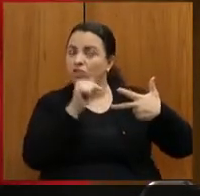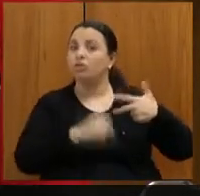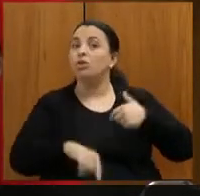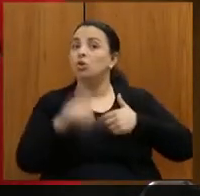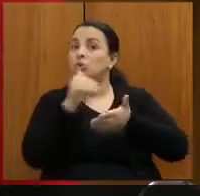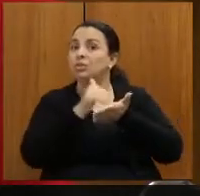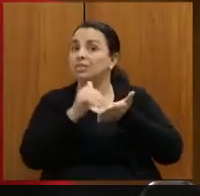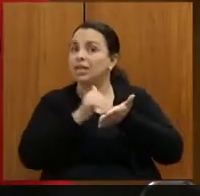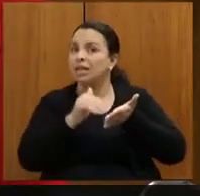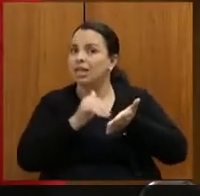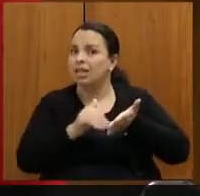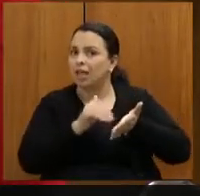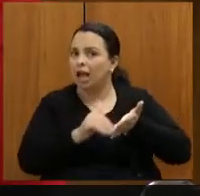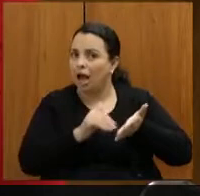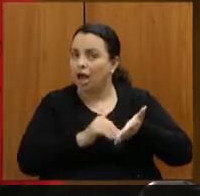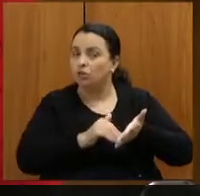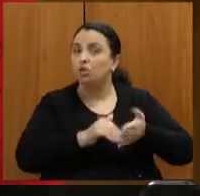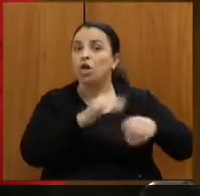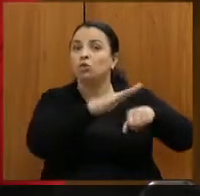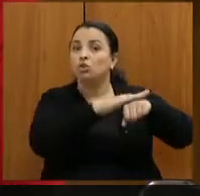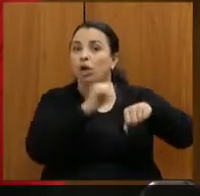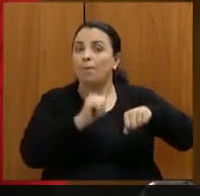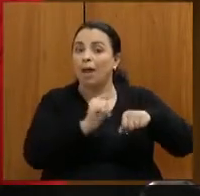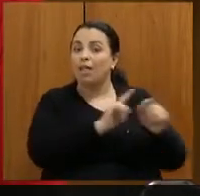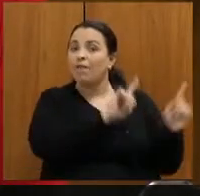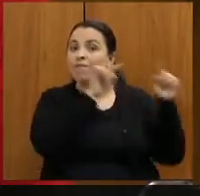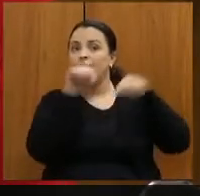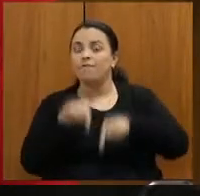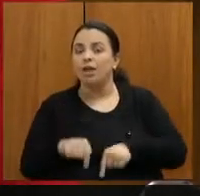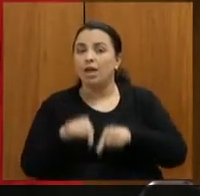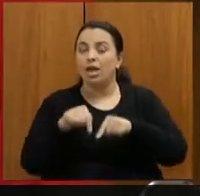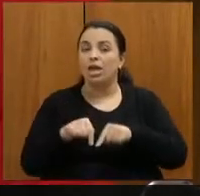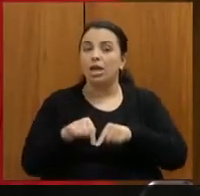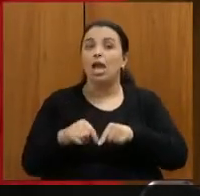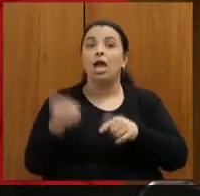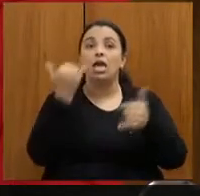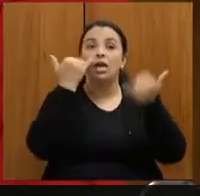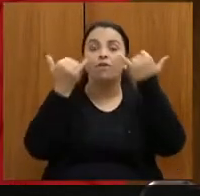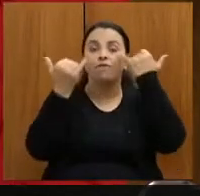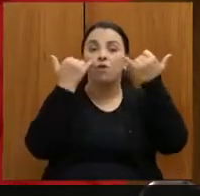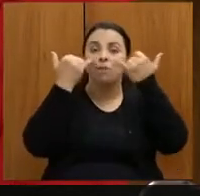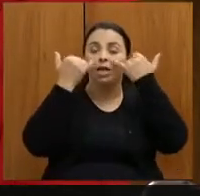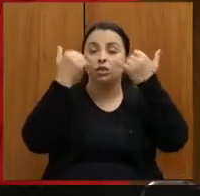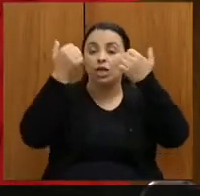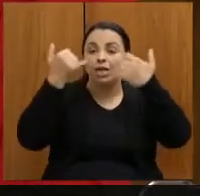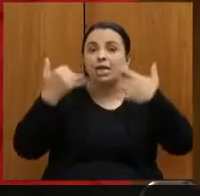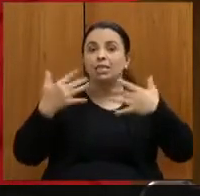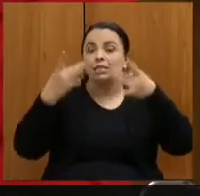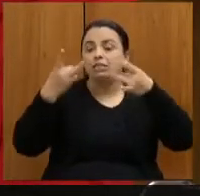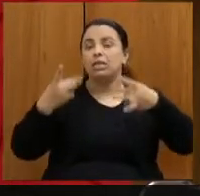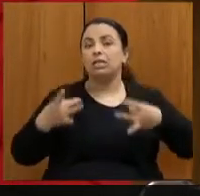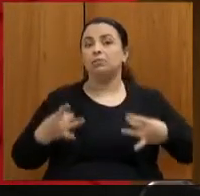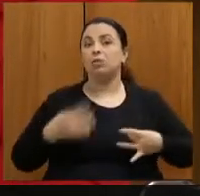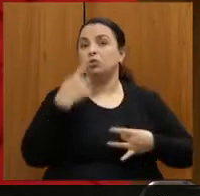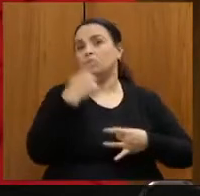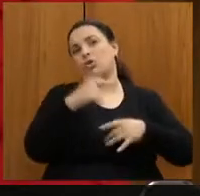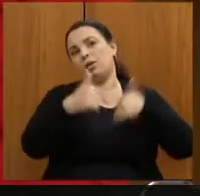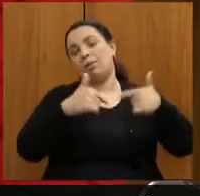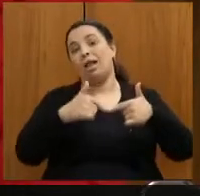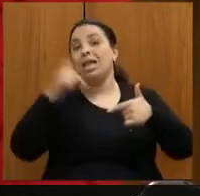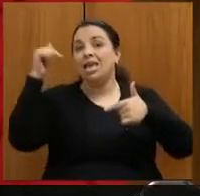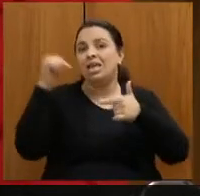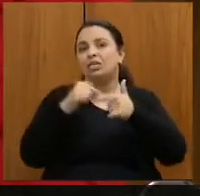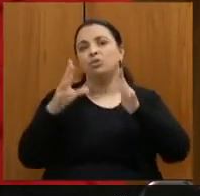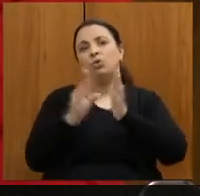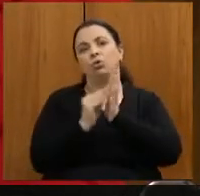convocados vem a esta casa prestar informações e esclarecimentos esse é o conteúdo do Assembleia